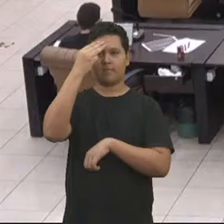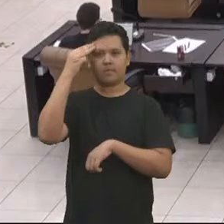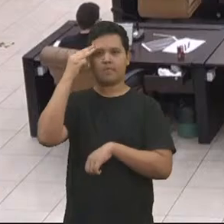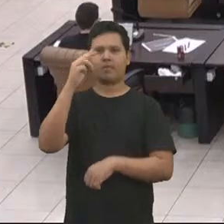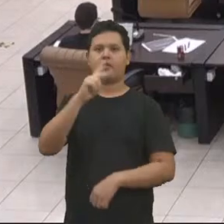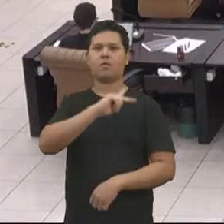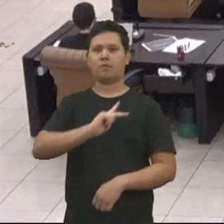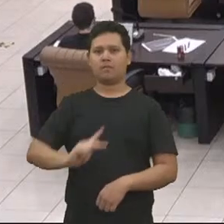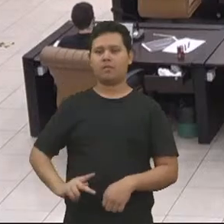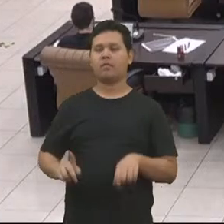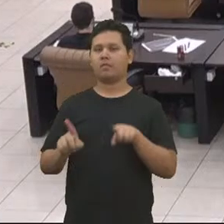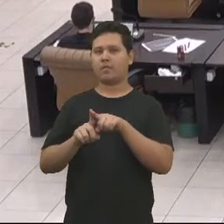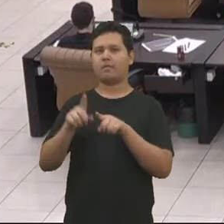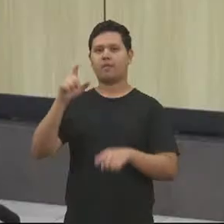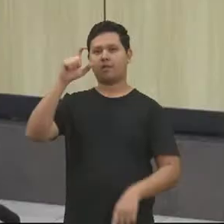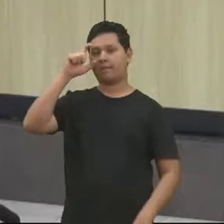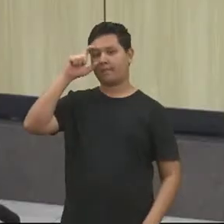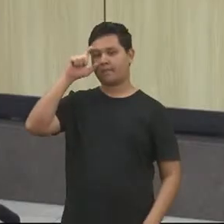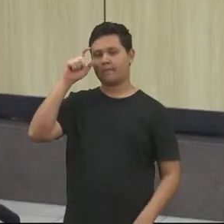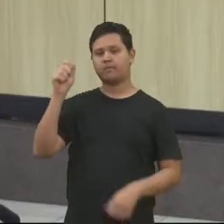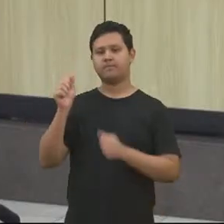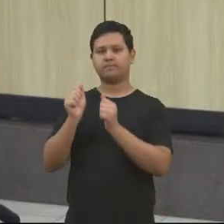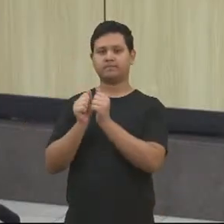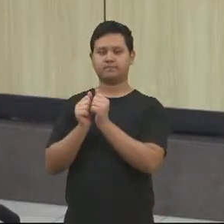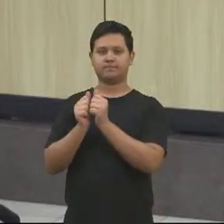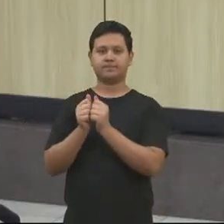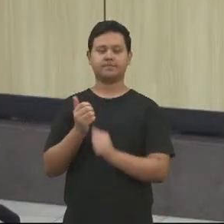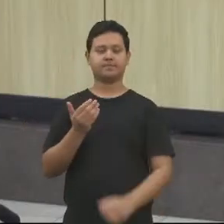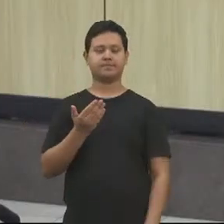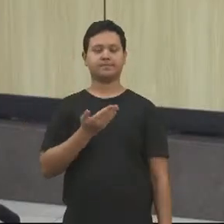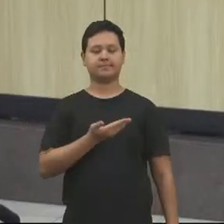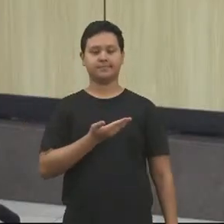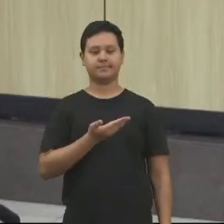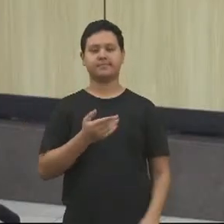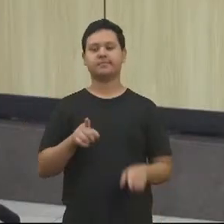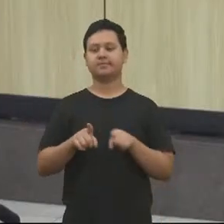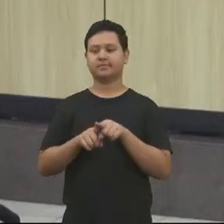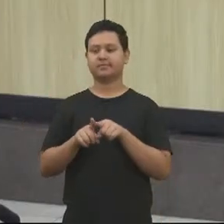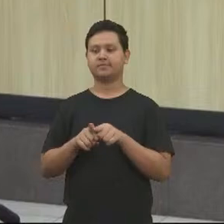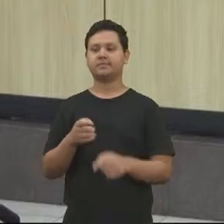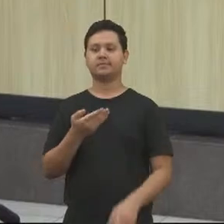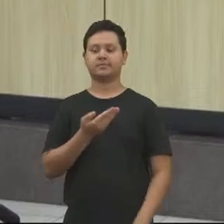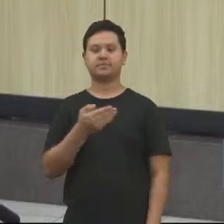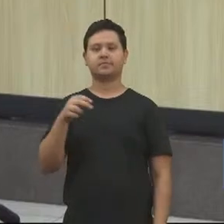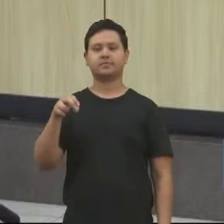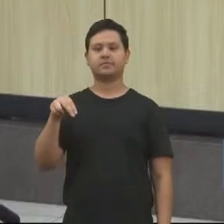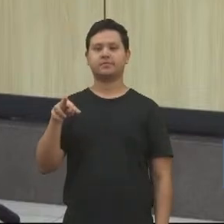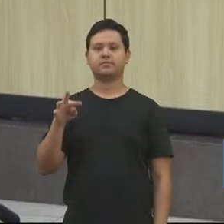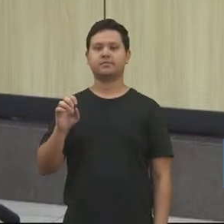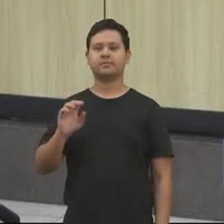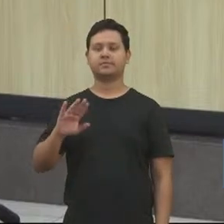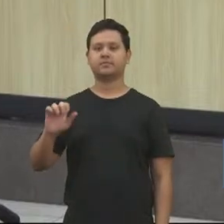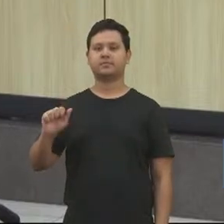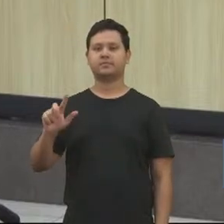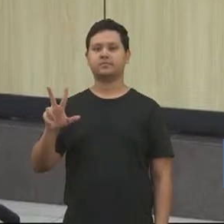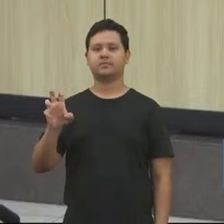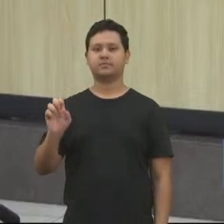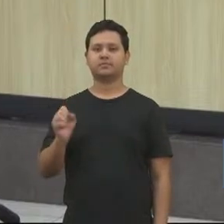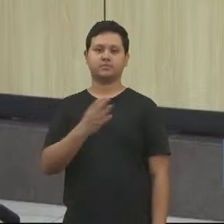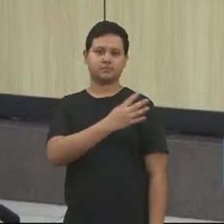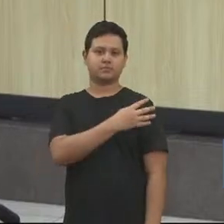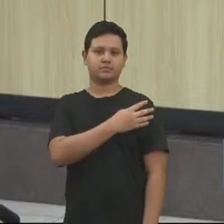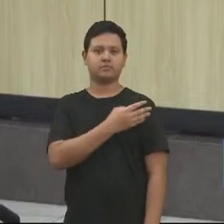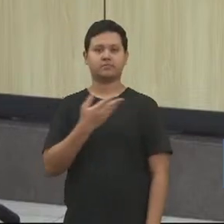presidente, Marcelo Dantas, à minha direita, relator, Neto Alves, à minha esquerda, membro.